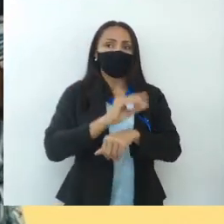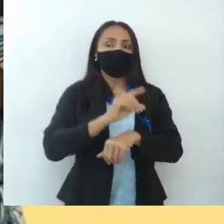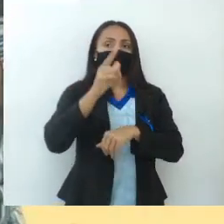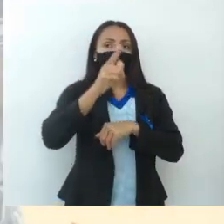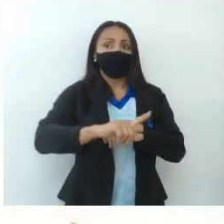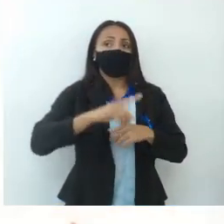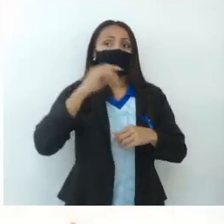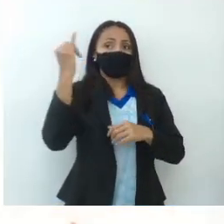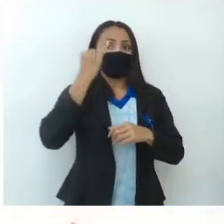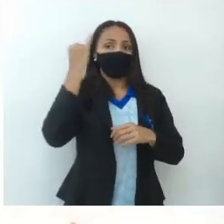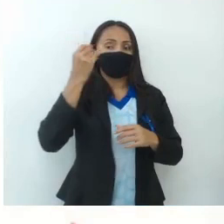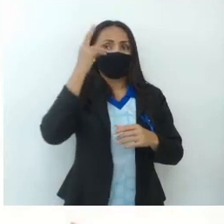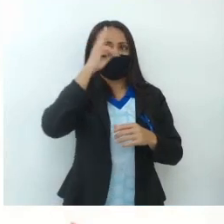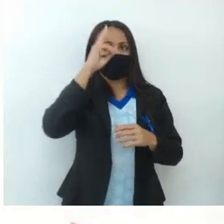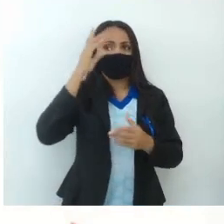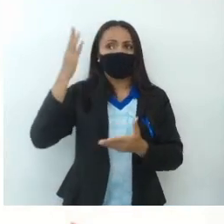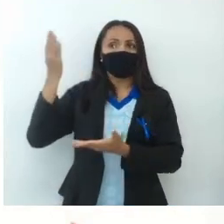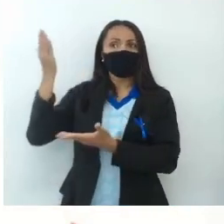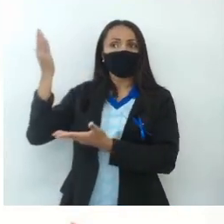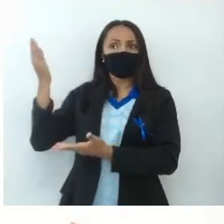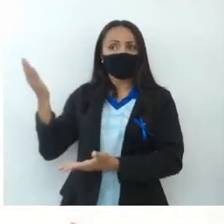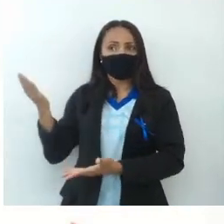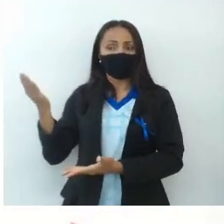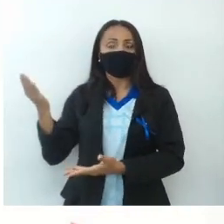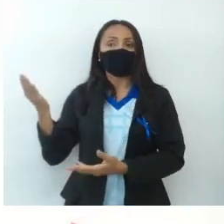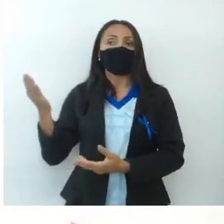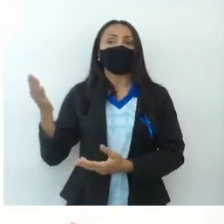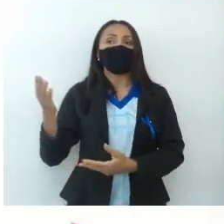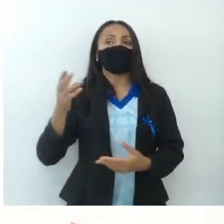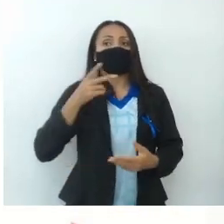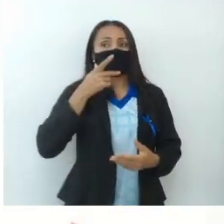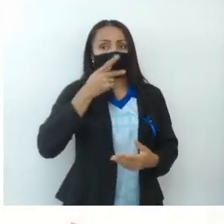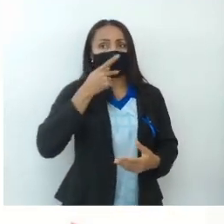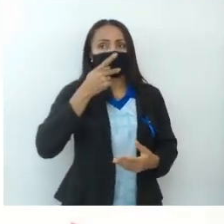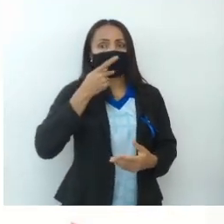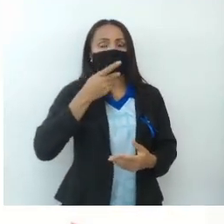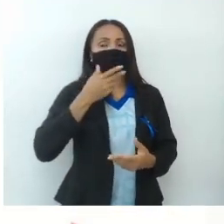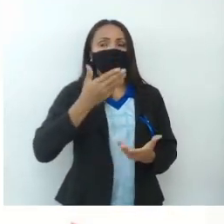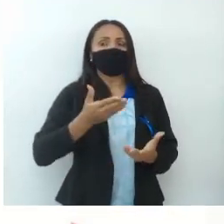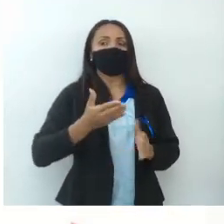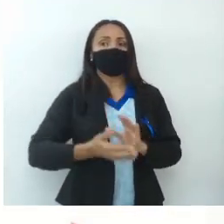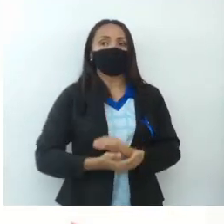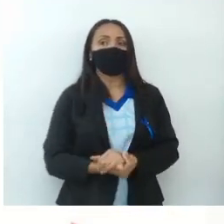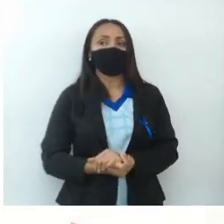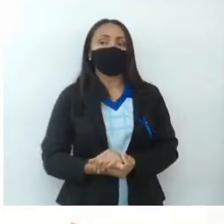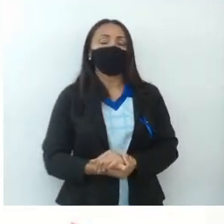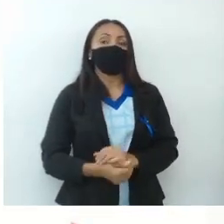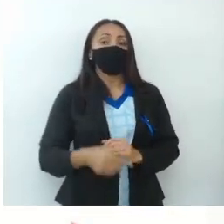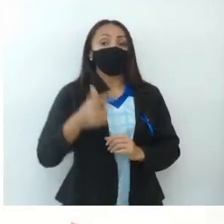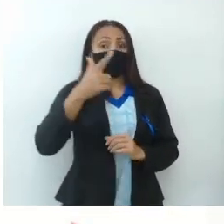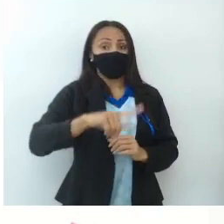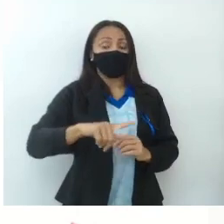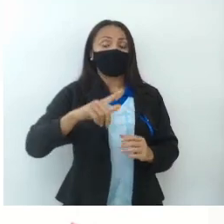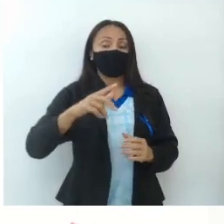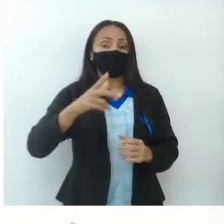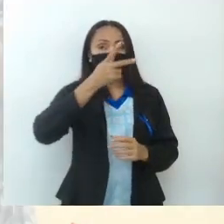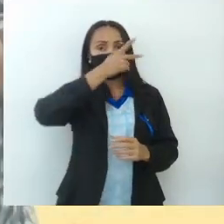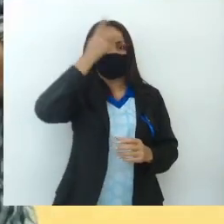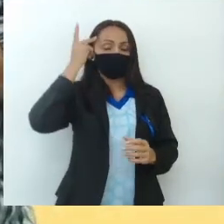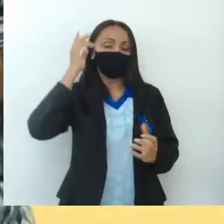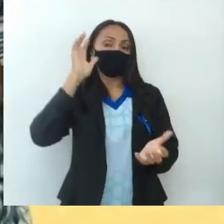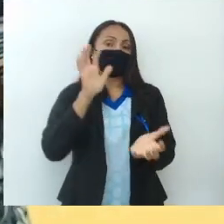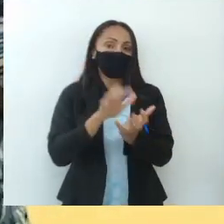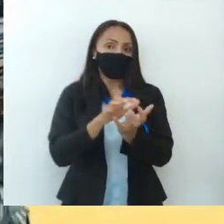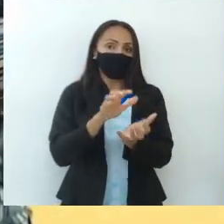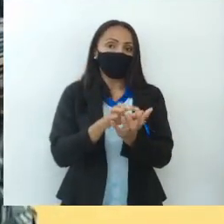importante lembrar, professor, que a gente já falamos aqui de Ulisses Pernambucano, certo? Sim. A questão de um outro pernambucano, Ulisses Pernambucano. Vamos